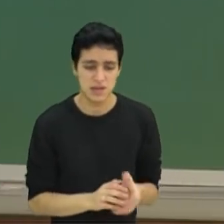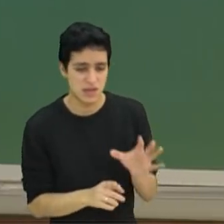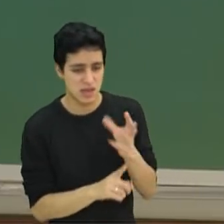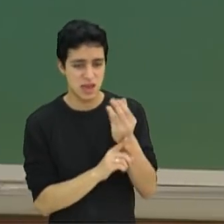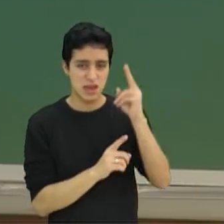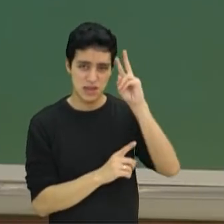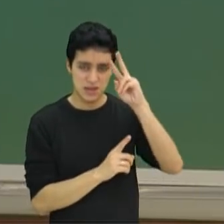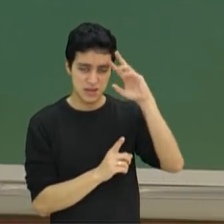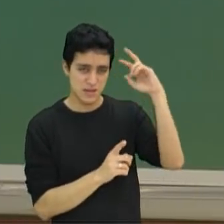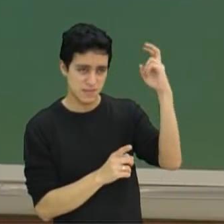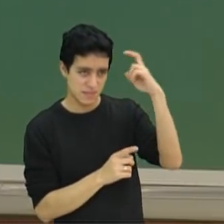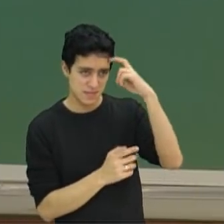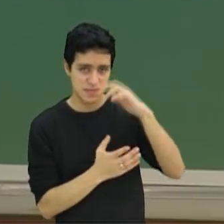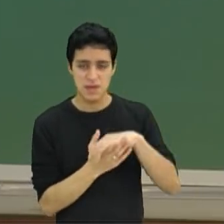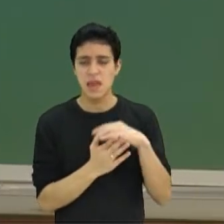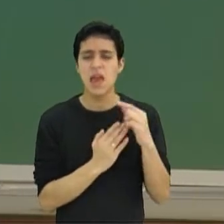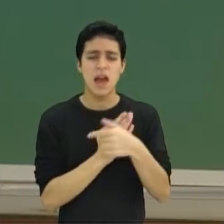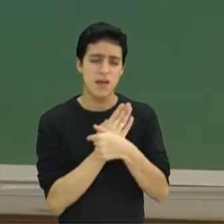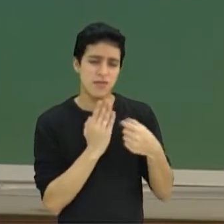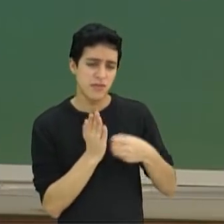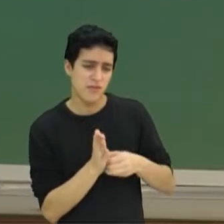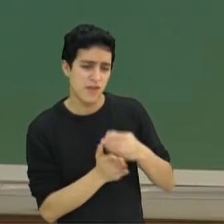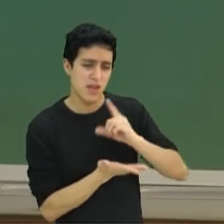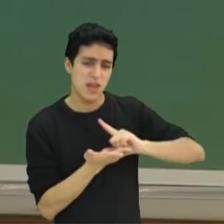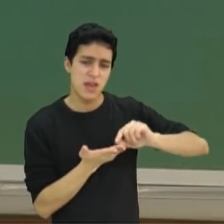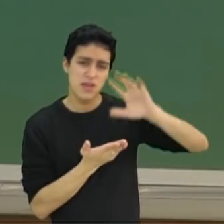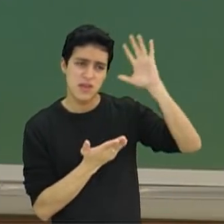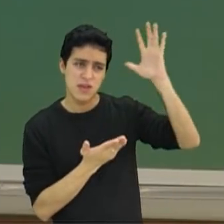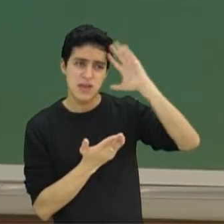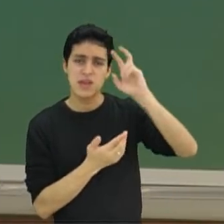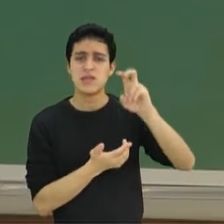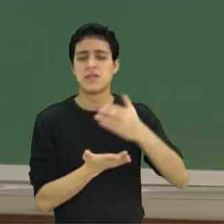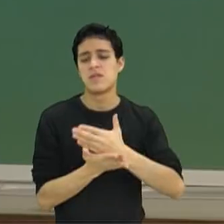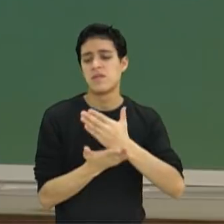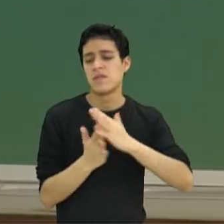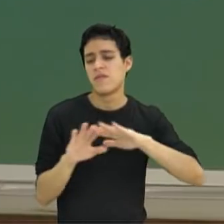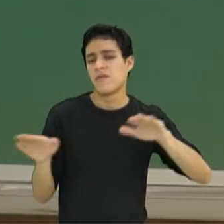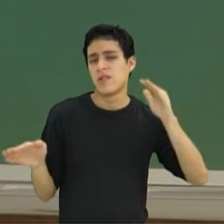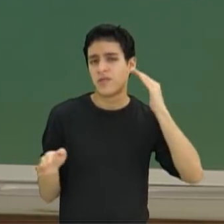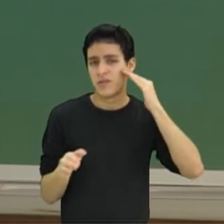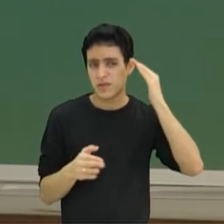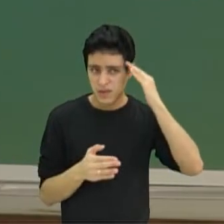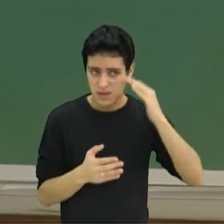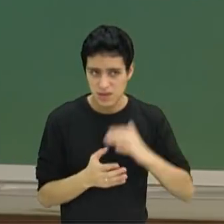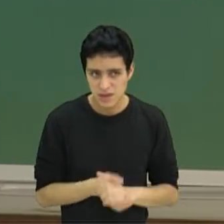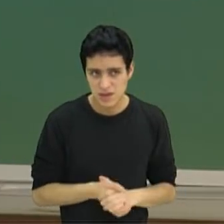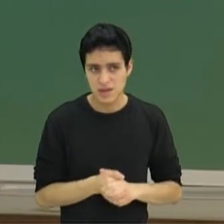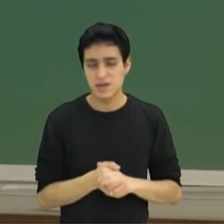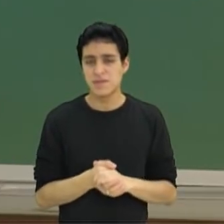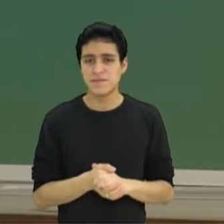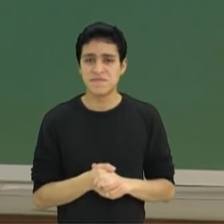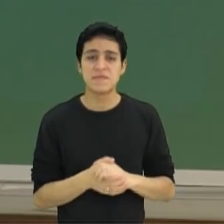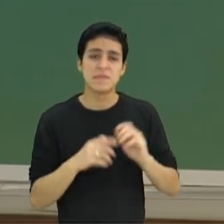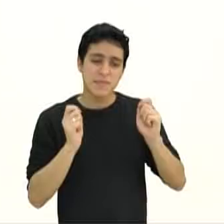História da Cultura, autora de vários artigos teóricos e 5 livros infanto-juvenis. Mais em